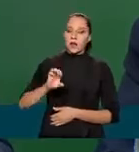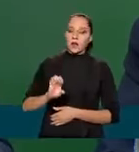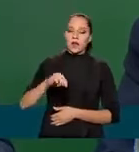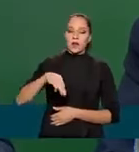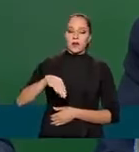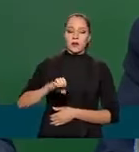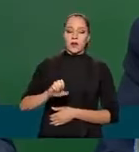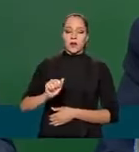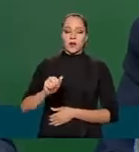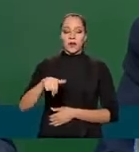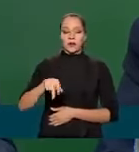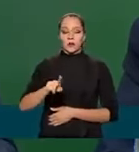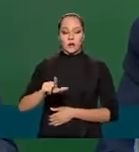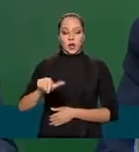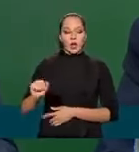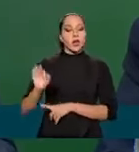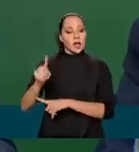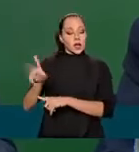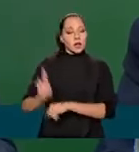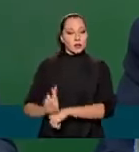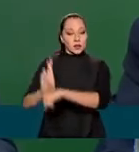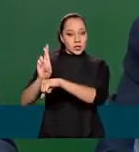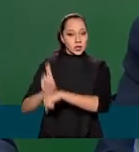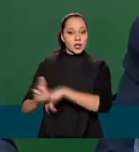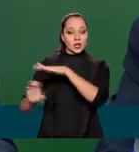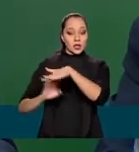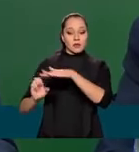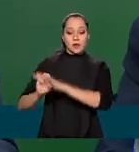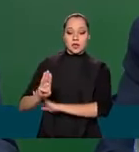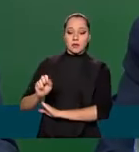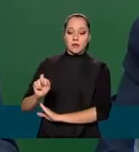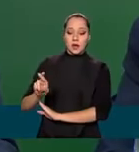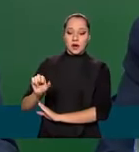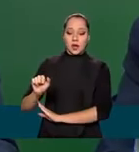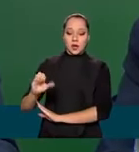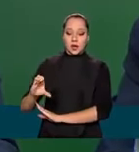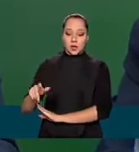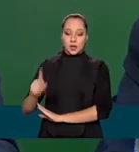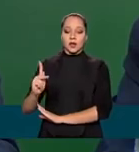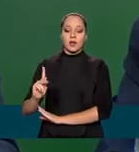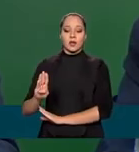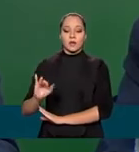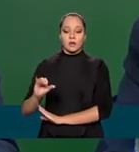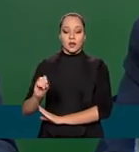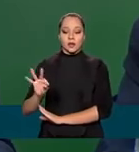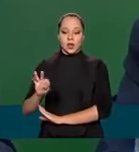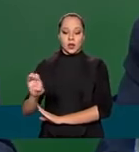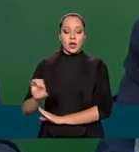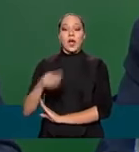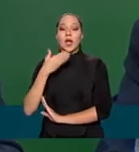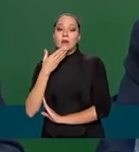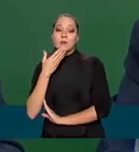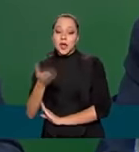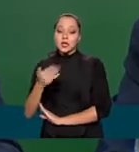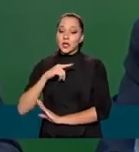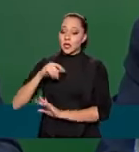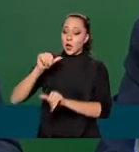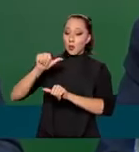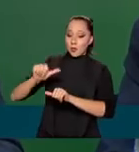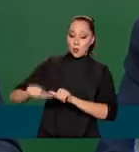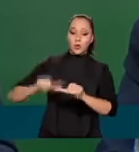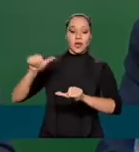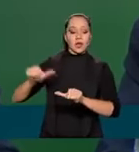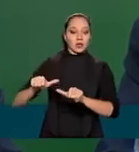medrades que era representante da barata Biotec e aqui ela pede que haja alteração